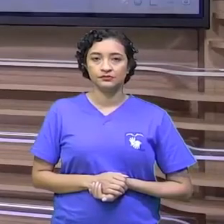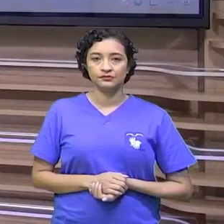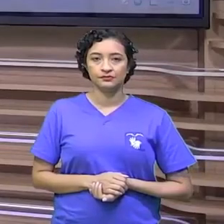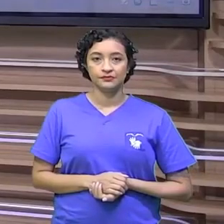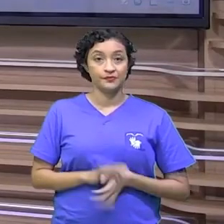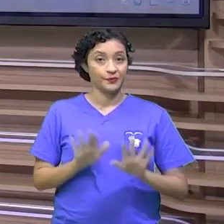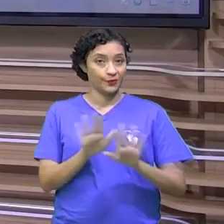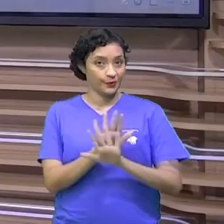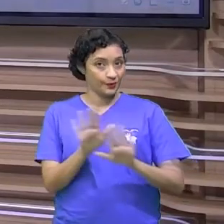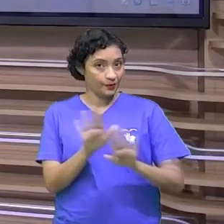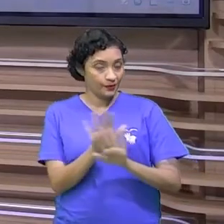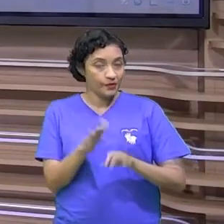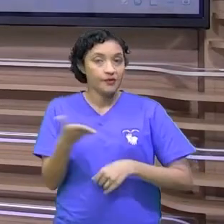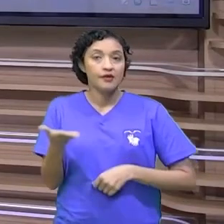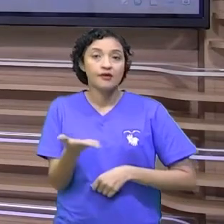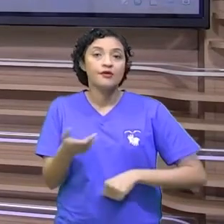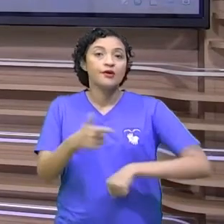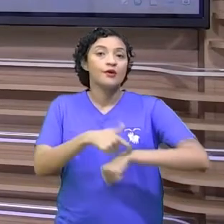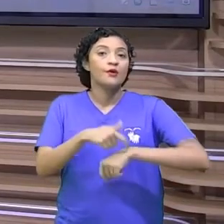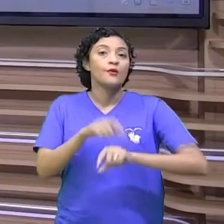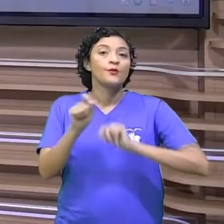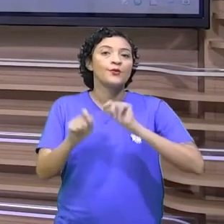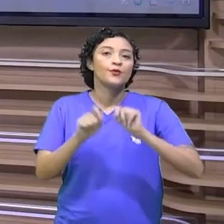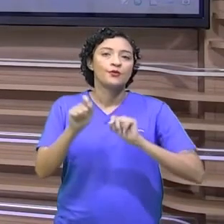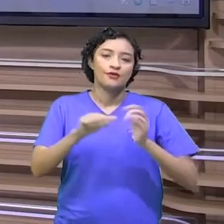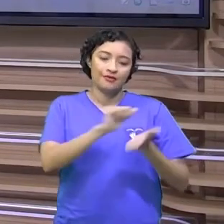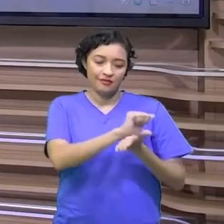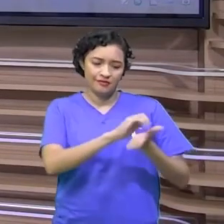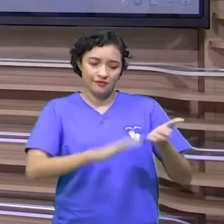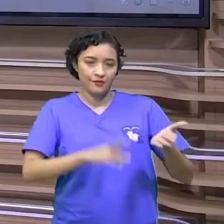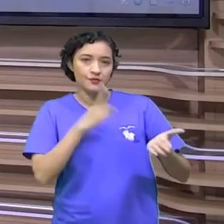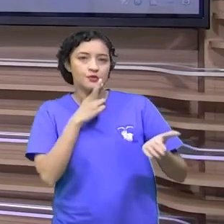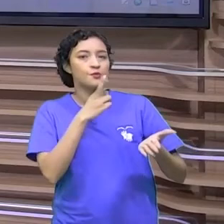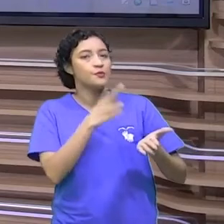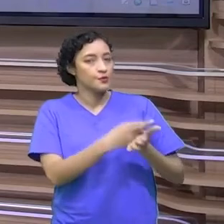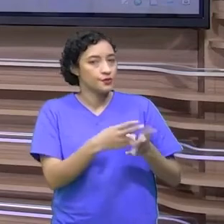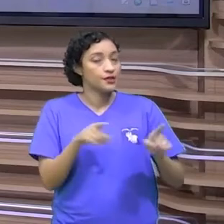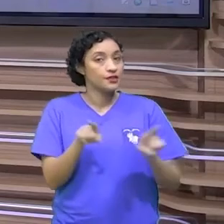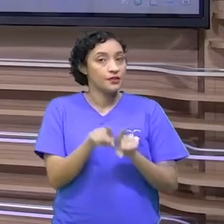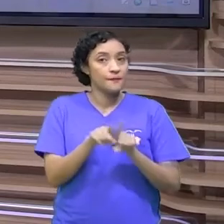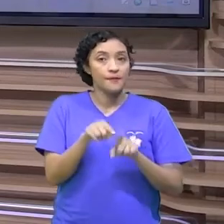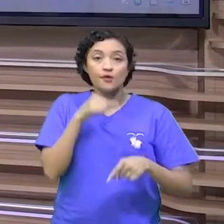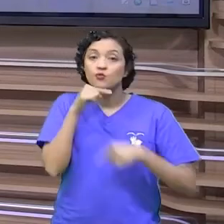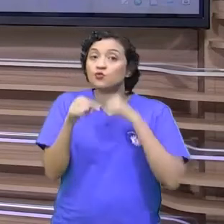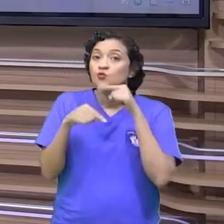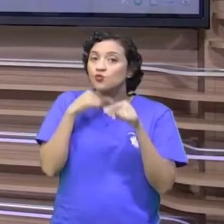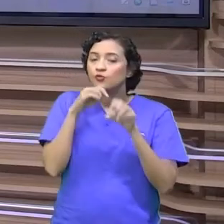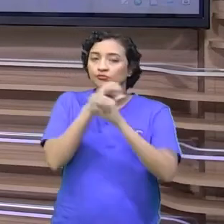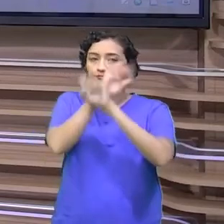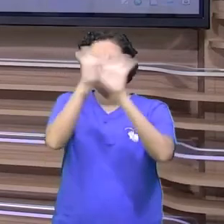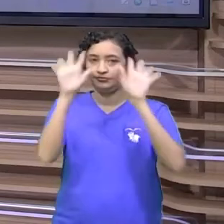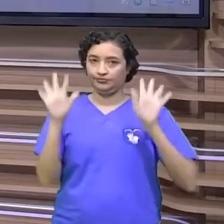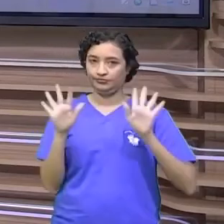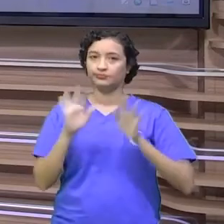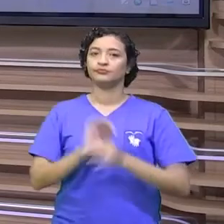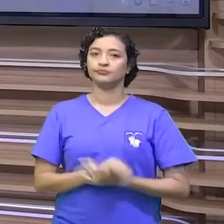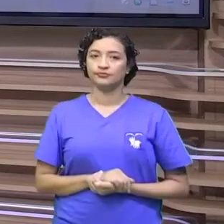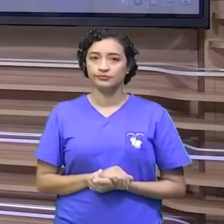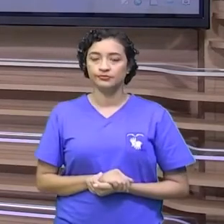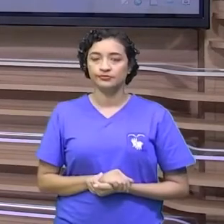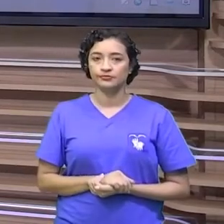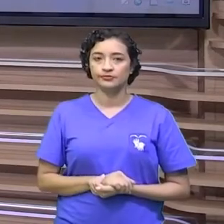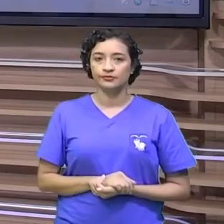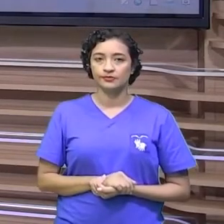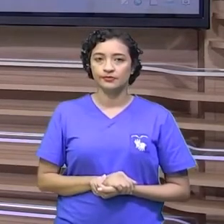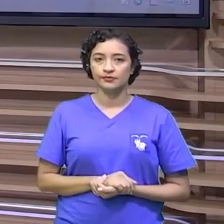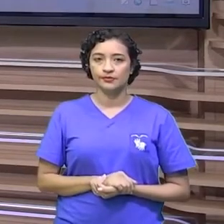Olá, vamos agora fazer o quê? Resolver nosso exercitando, na verdade, e tirar as dúvidas que ainda restam com relação a perímetro. Então, vamos